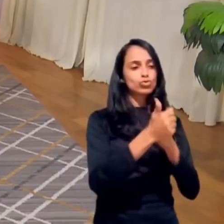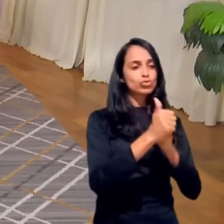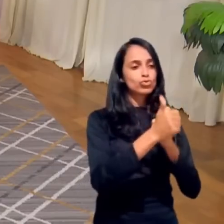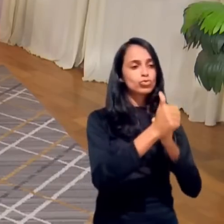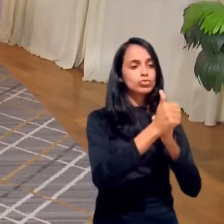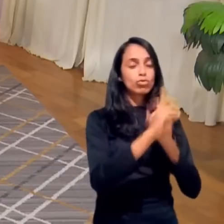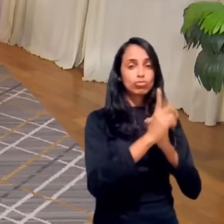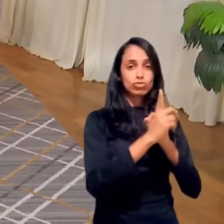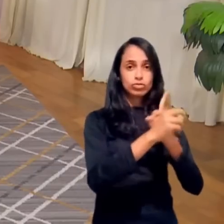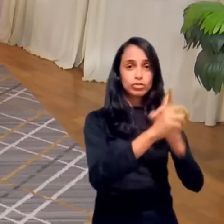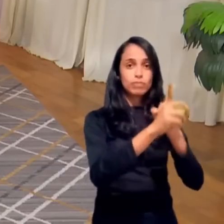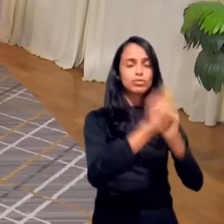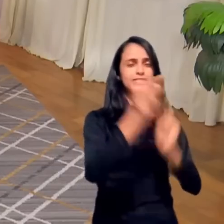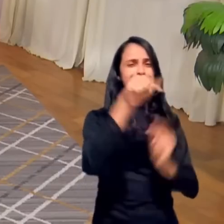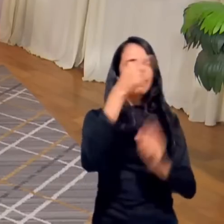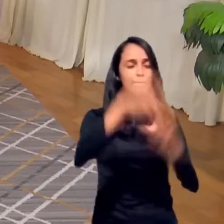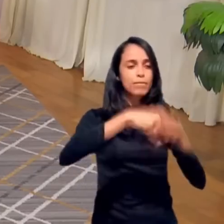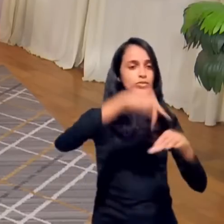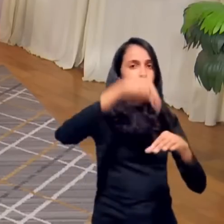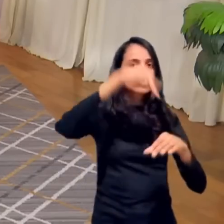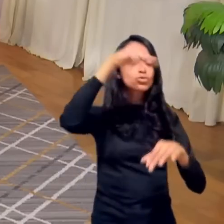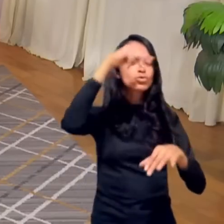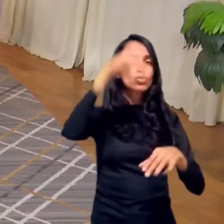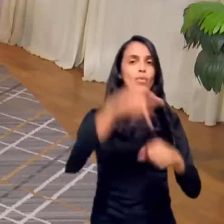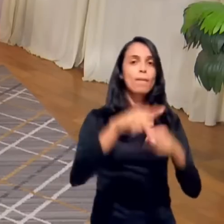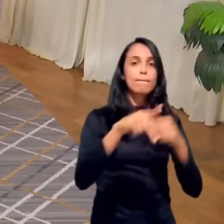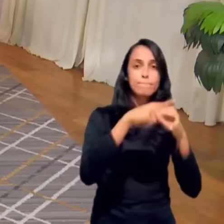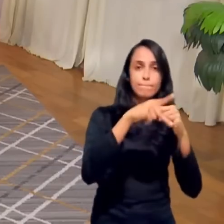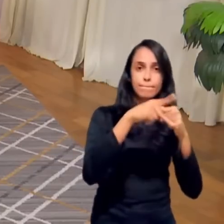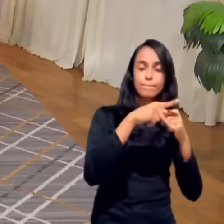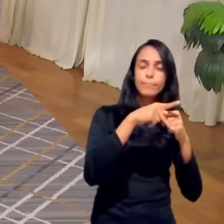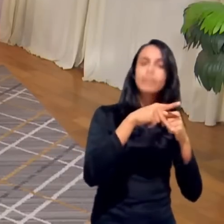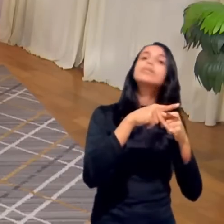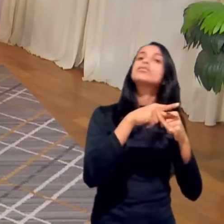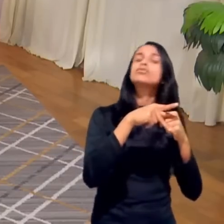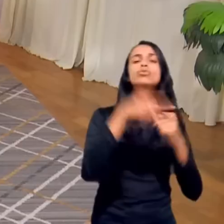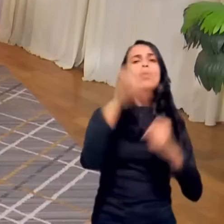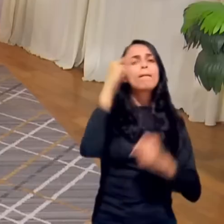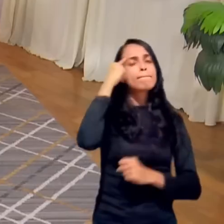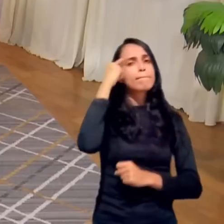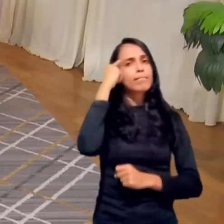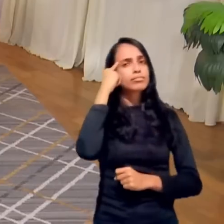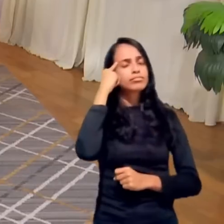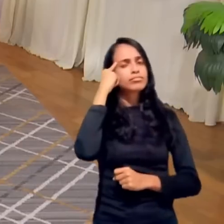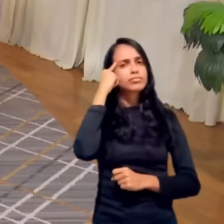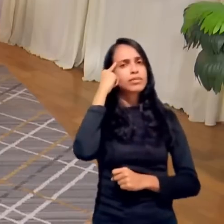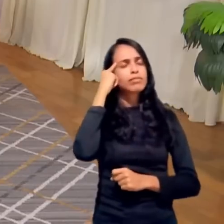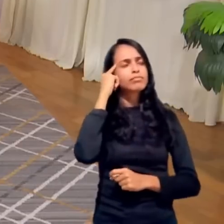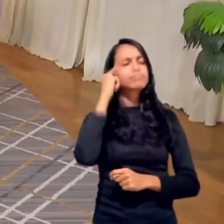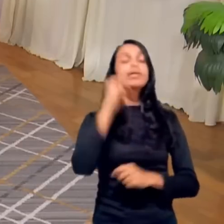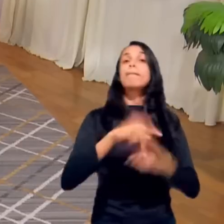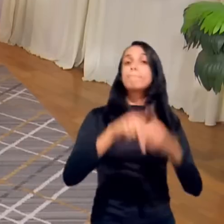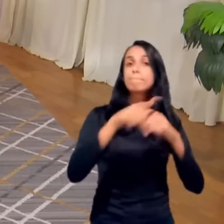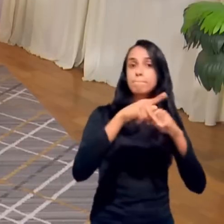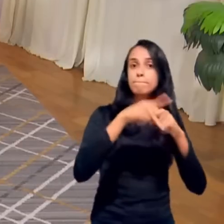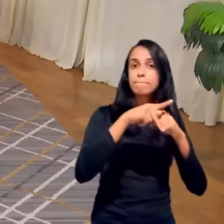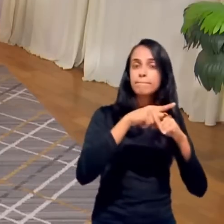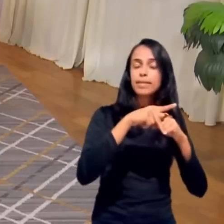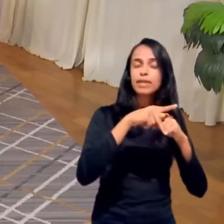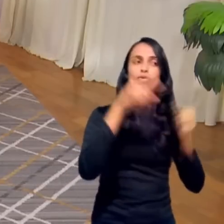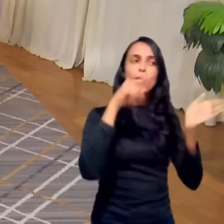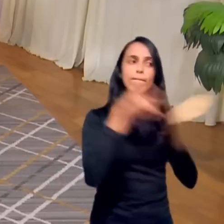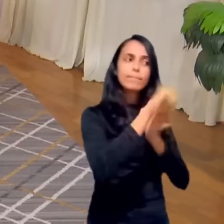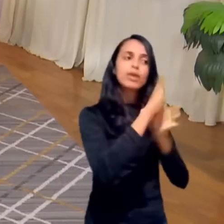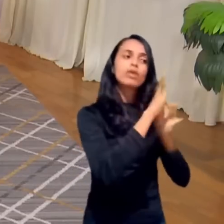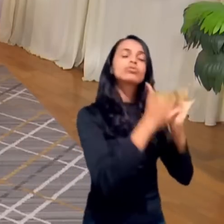E para Pedro, Jesus se apresenta com uma interrogação.